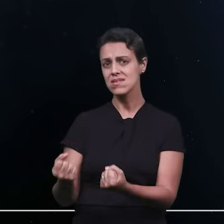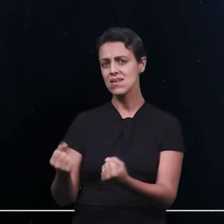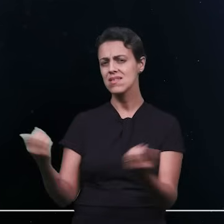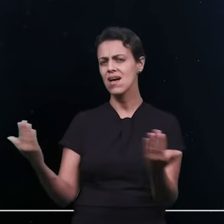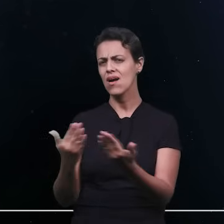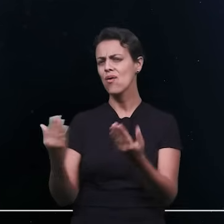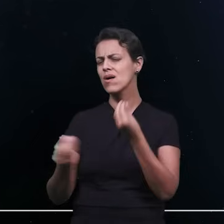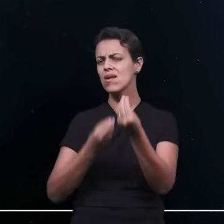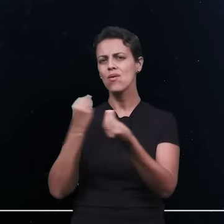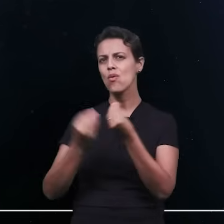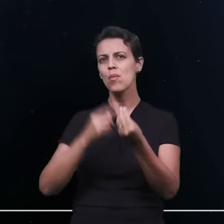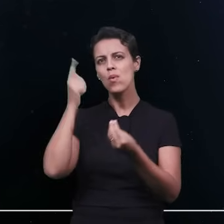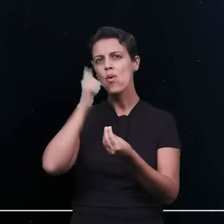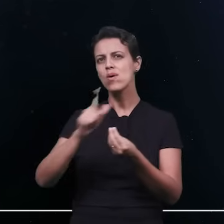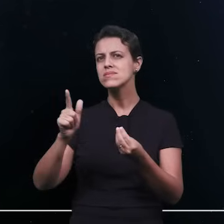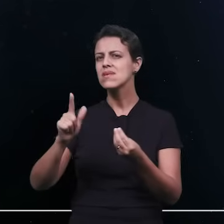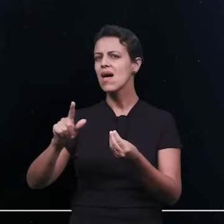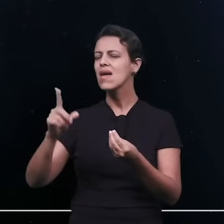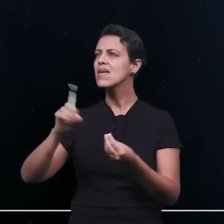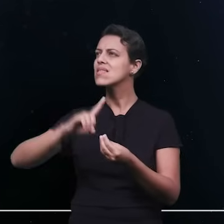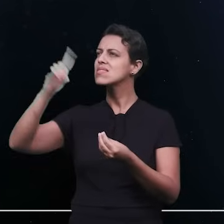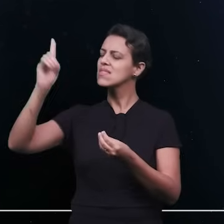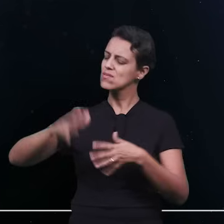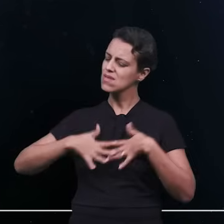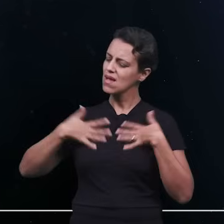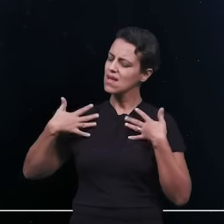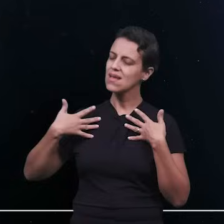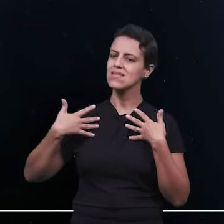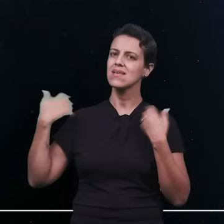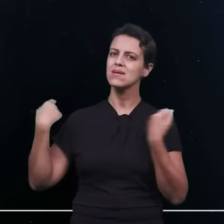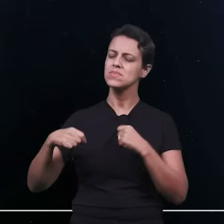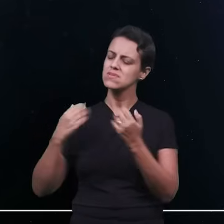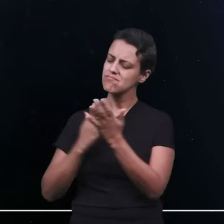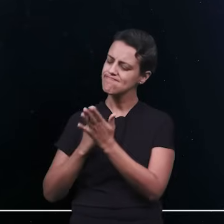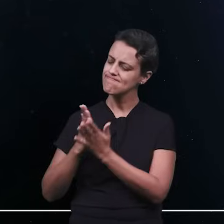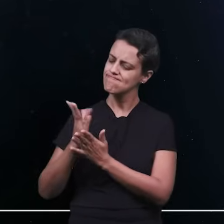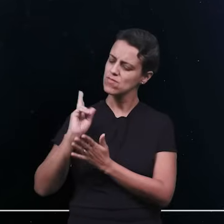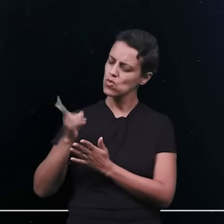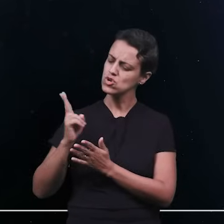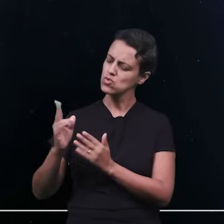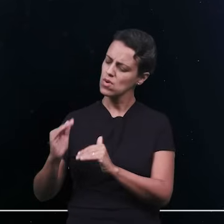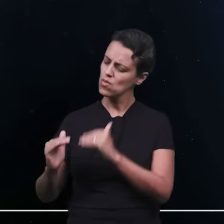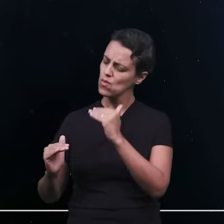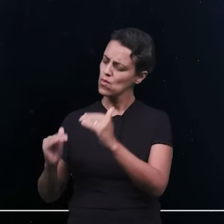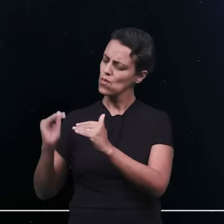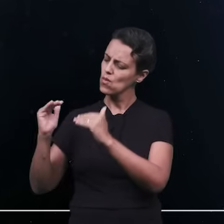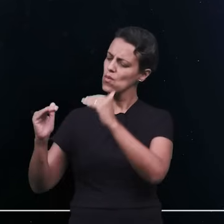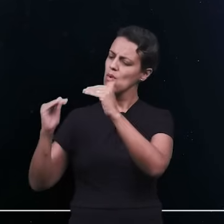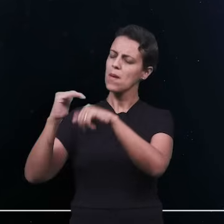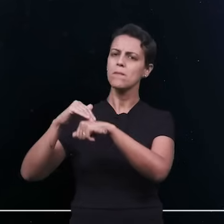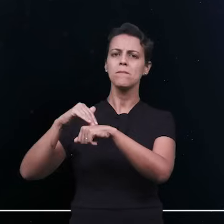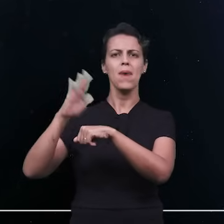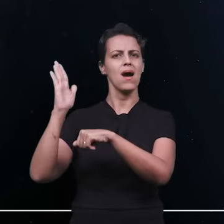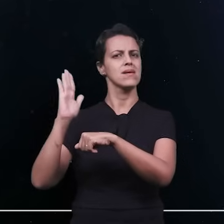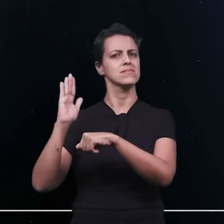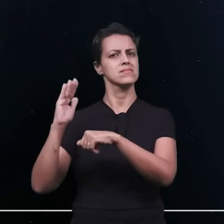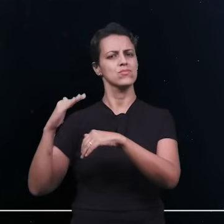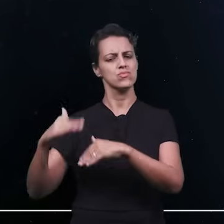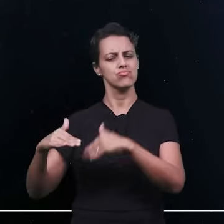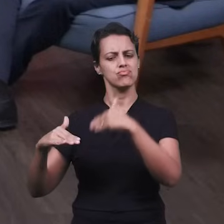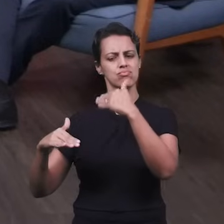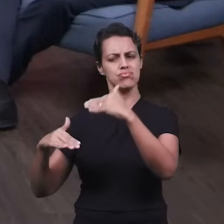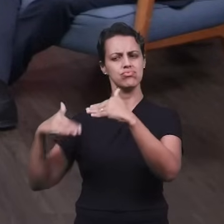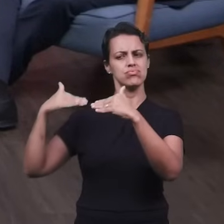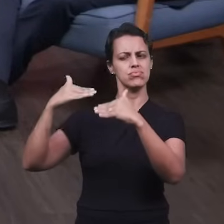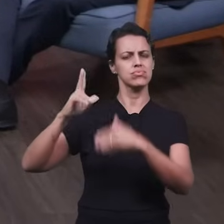e agradar a Deus, assim andai, para que continueis a progredir cada vez mais. Essa